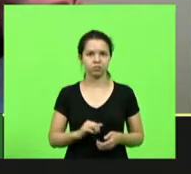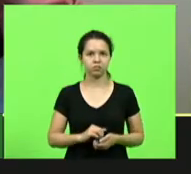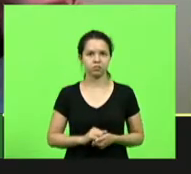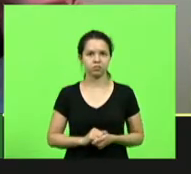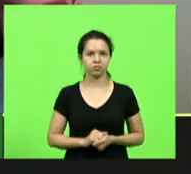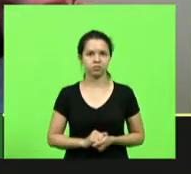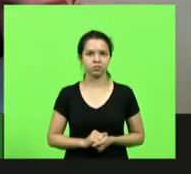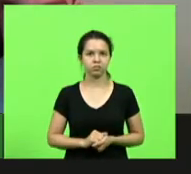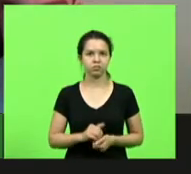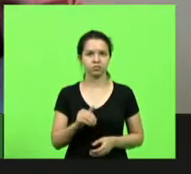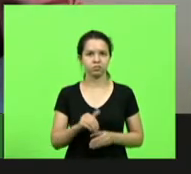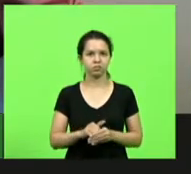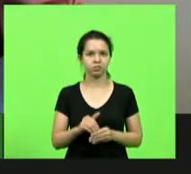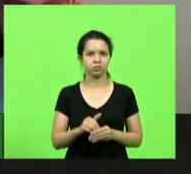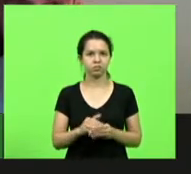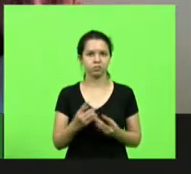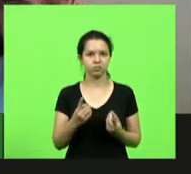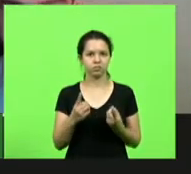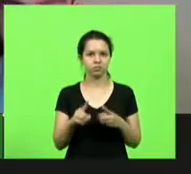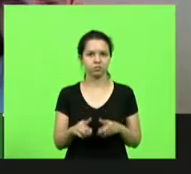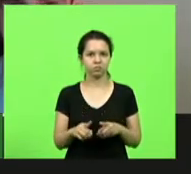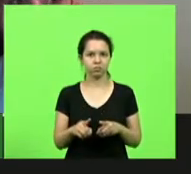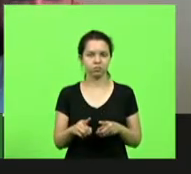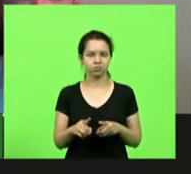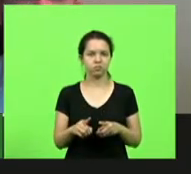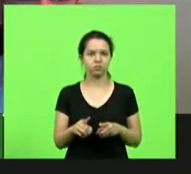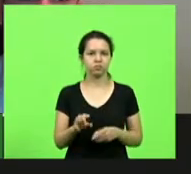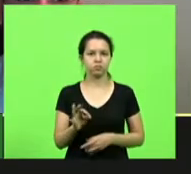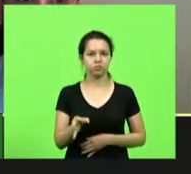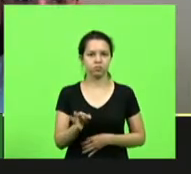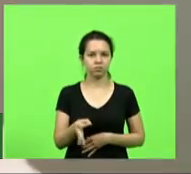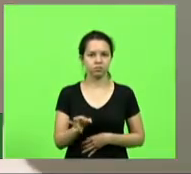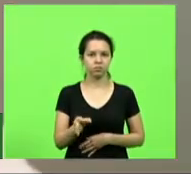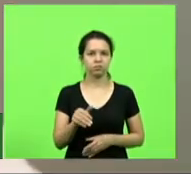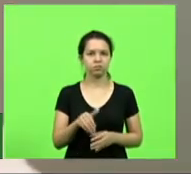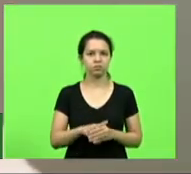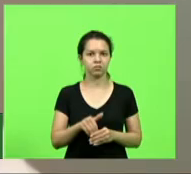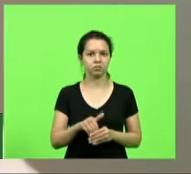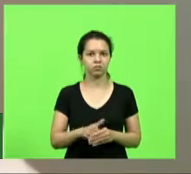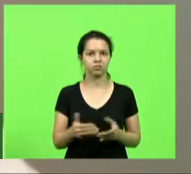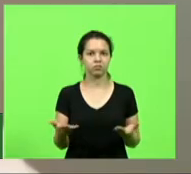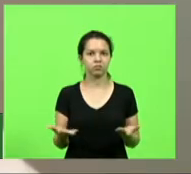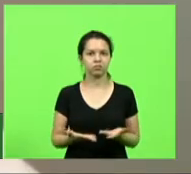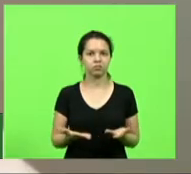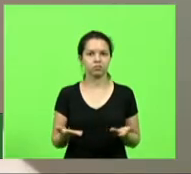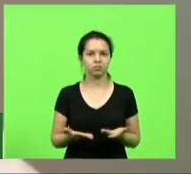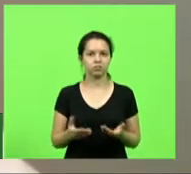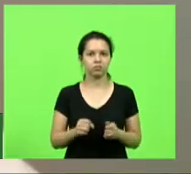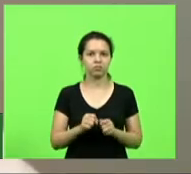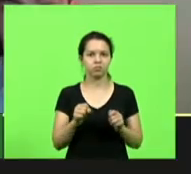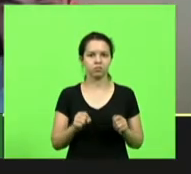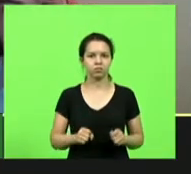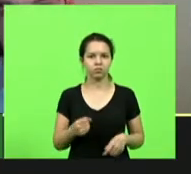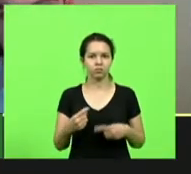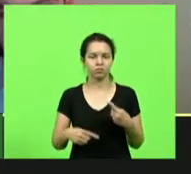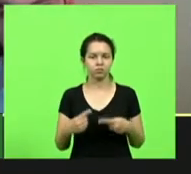É voto contrário, Bruno, isso? Isso, nós estamos votando agora, segundo o sistema de deliberação, o